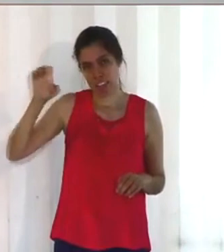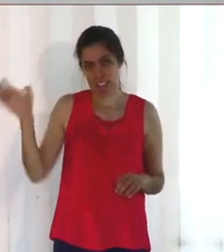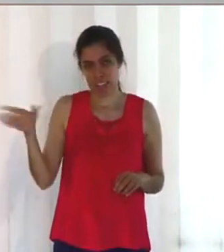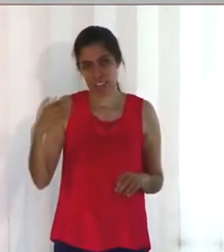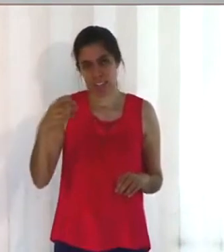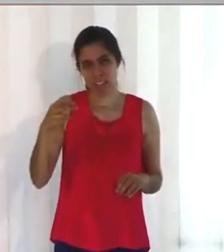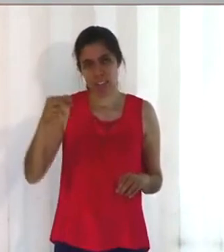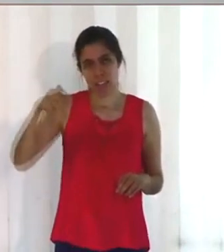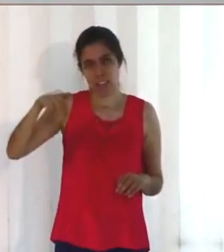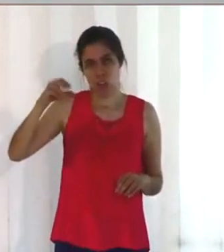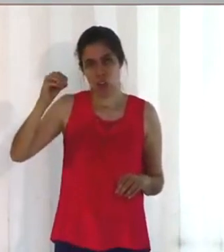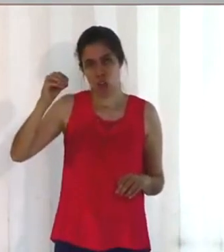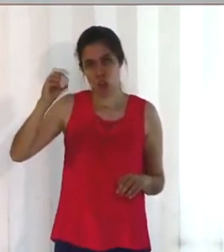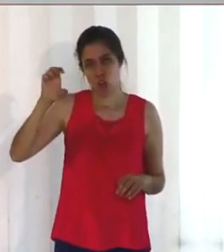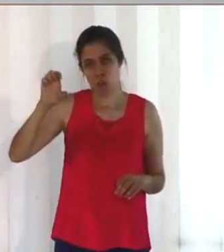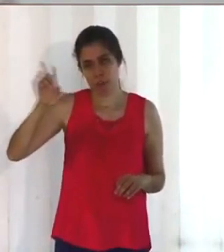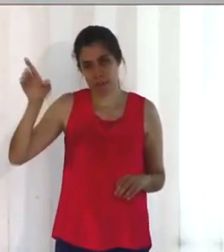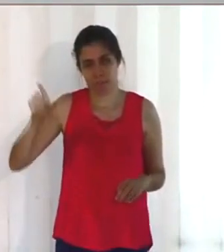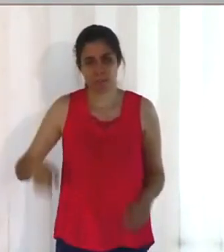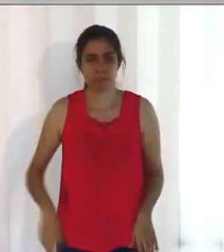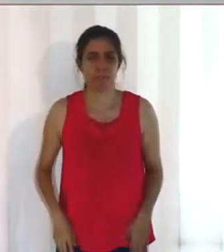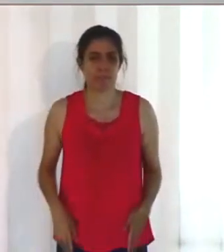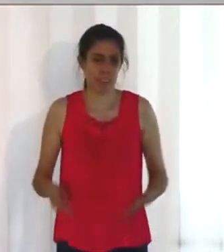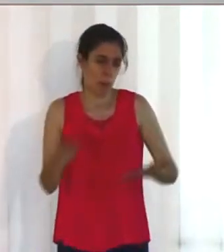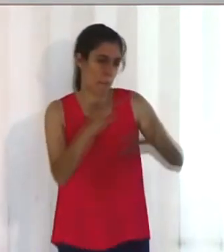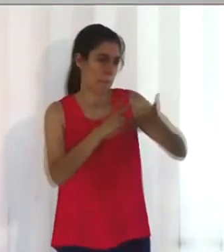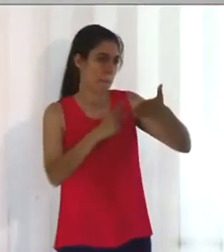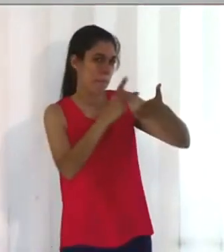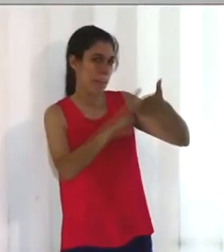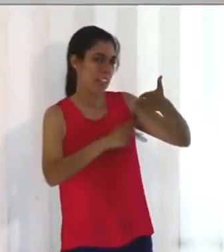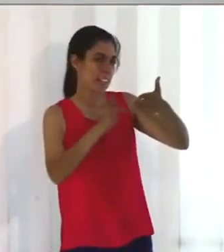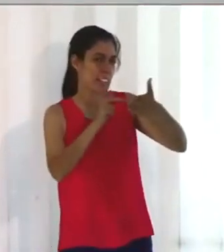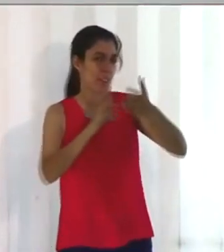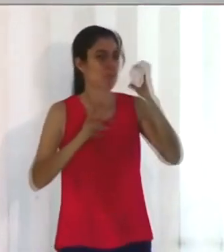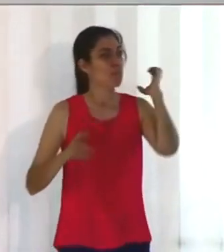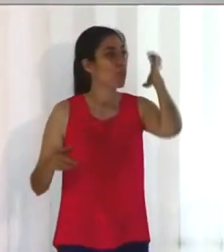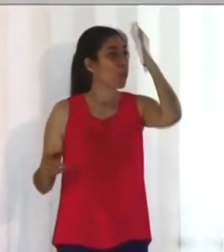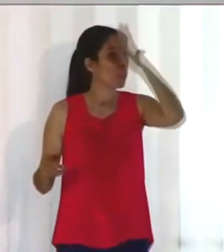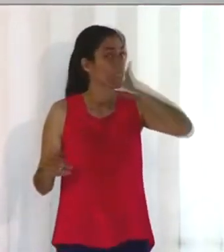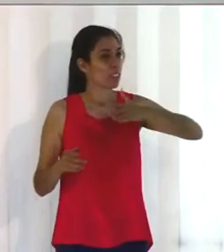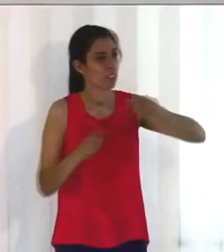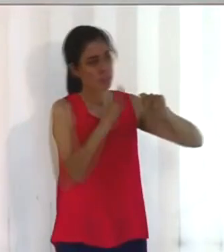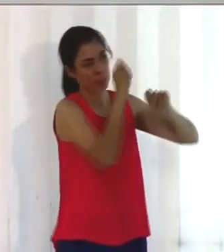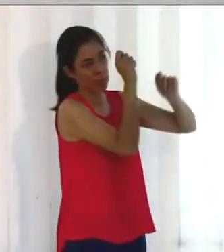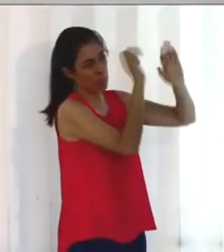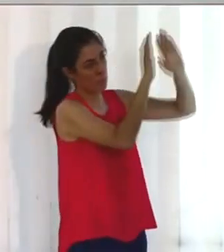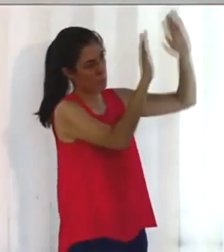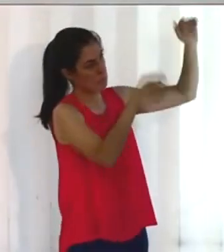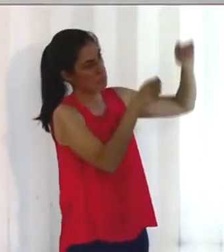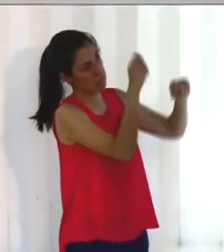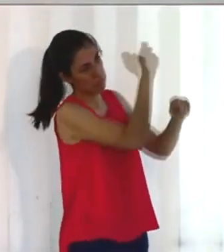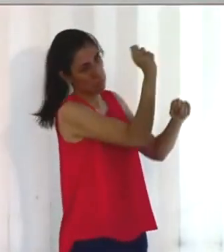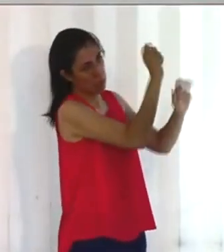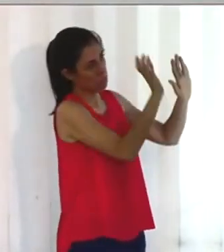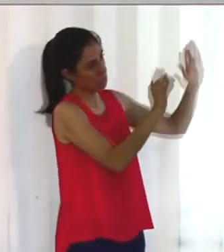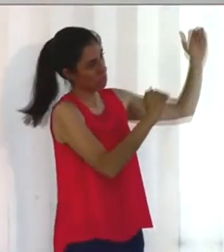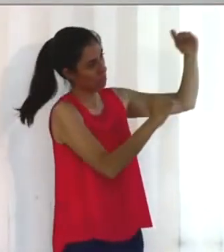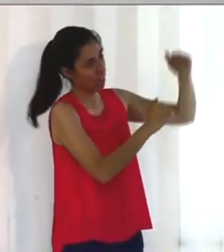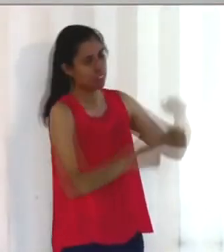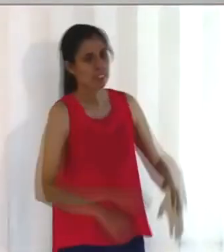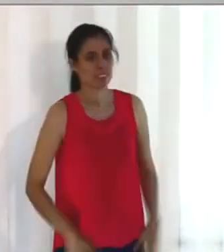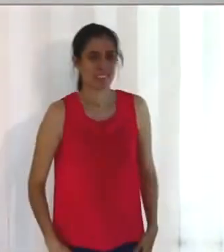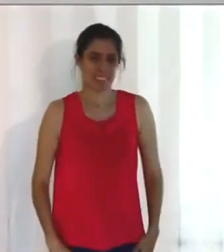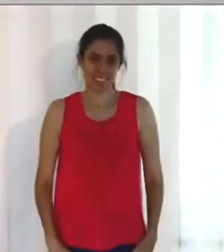bem bonito, tá bom? E guarda em algum lugar. Ele poderá ser útil em algum momento que você precisar. Que o Senhor